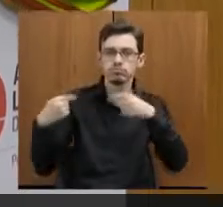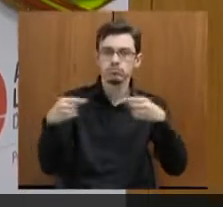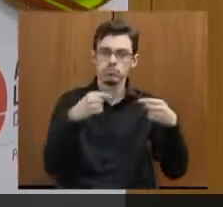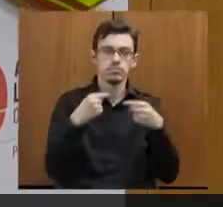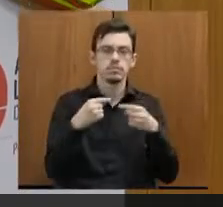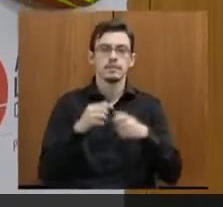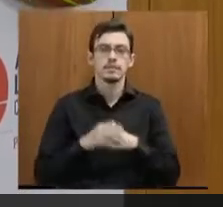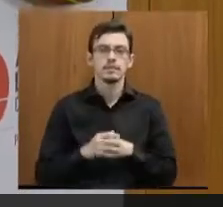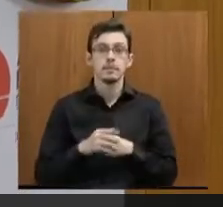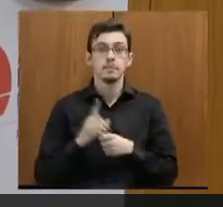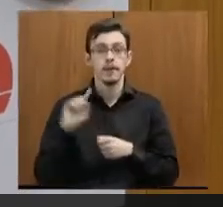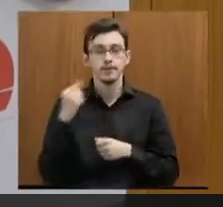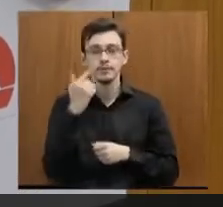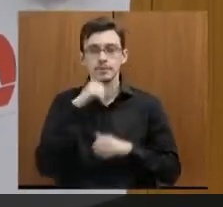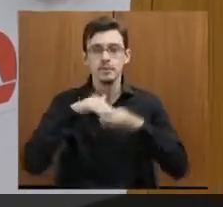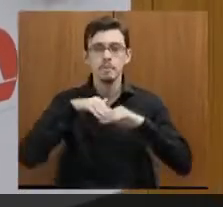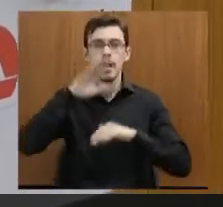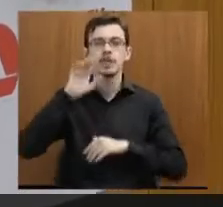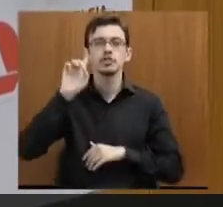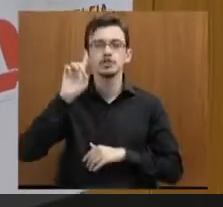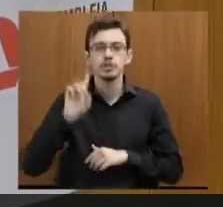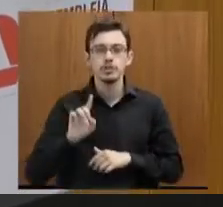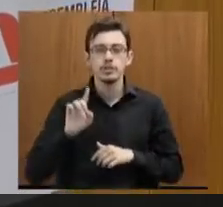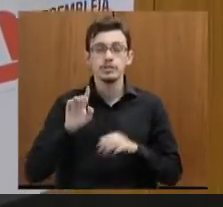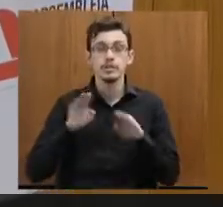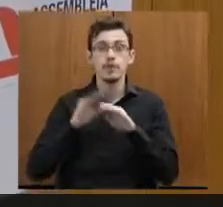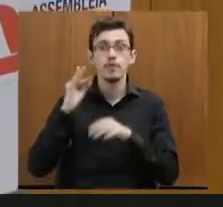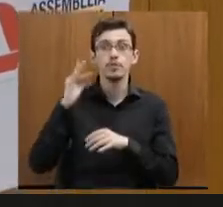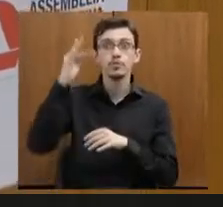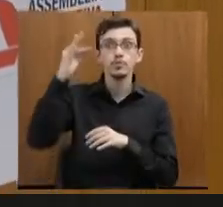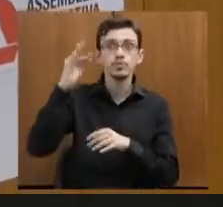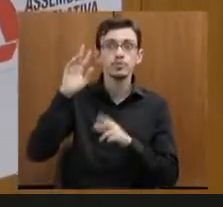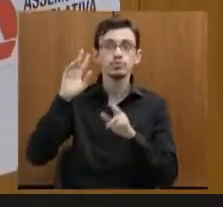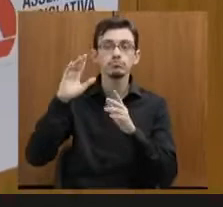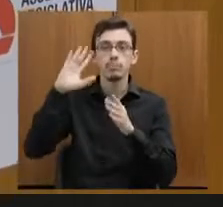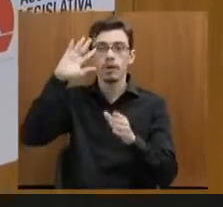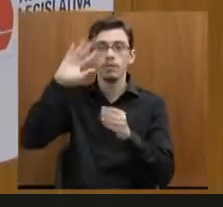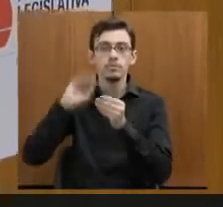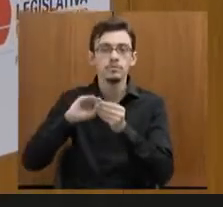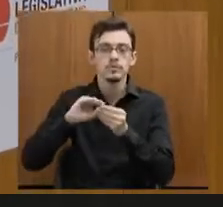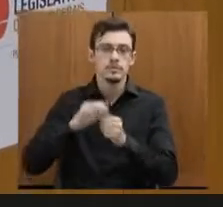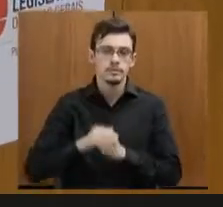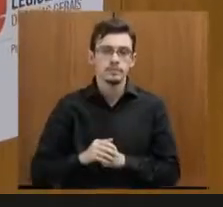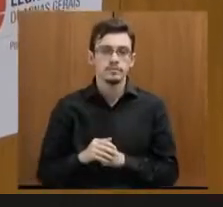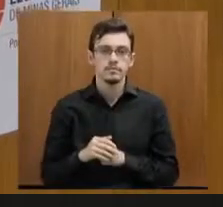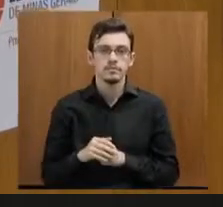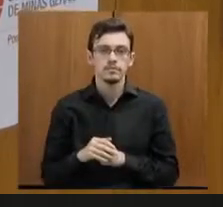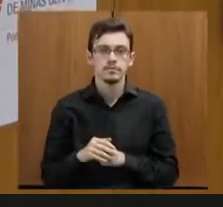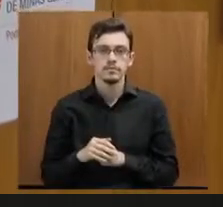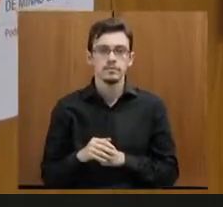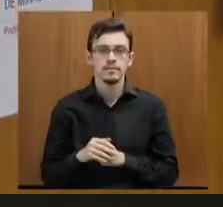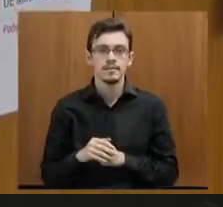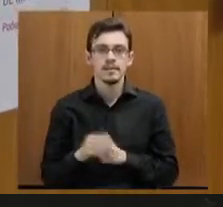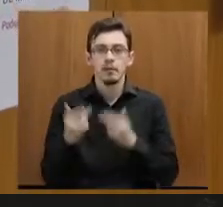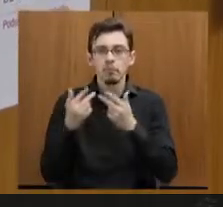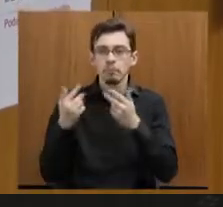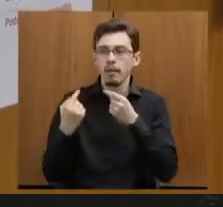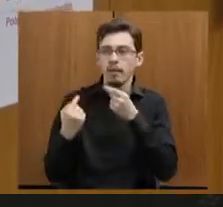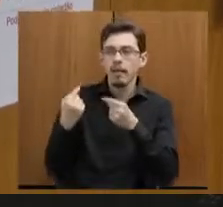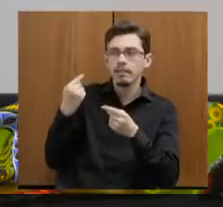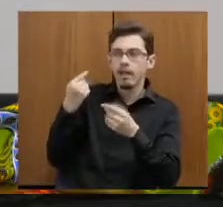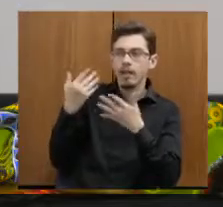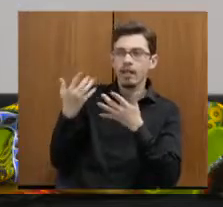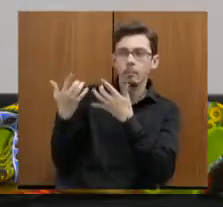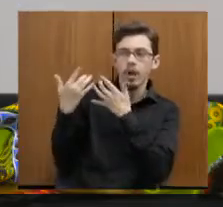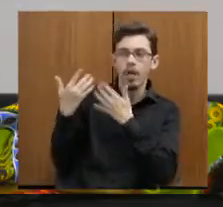e com mais direitos e com um olhar para o futuro seja mais descuidados nosso passado